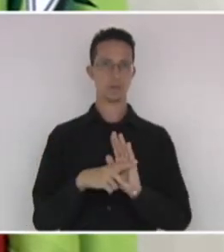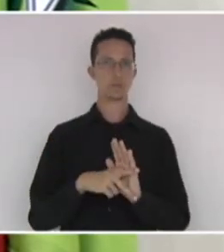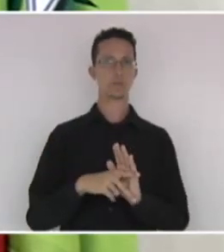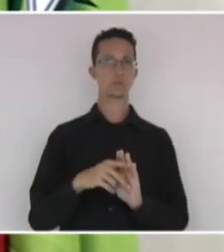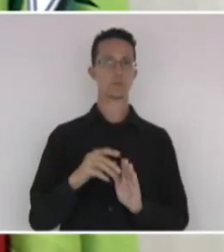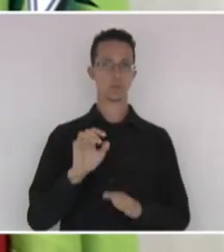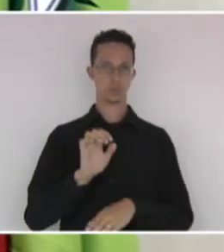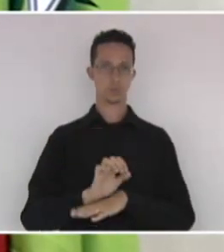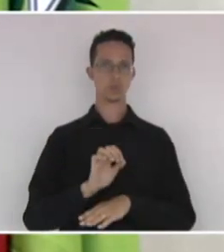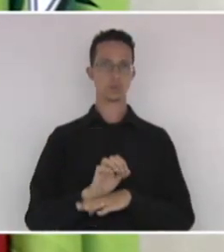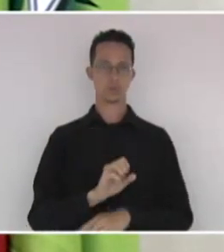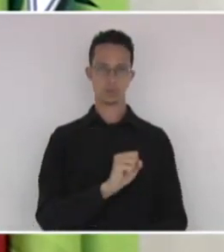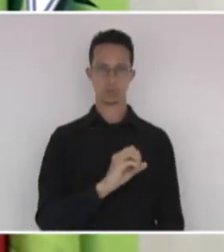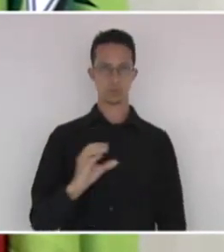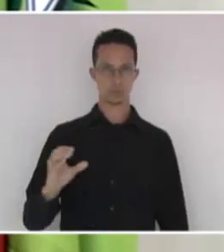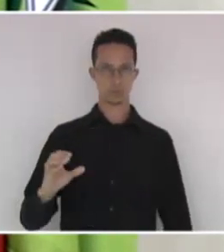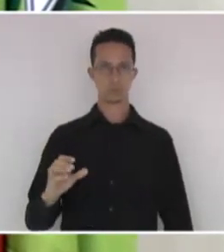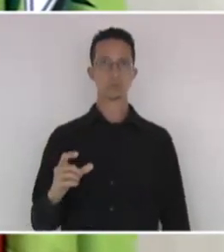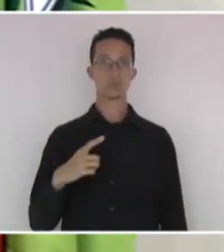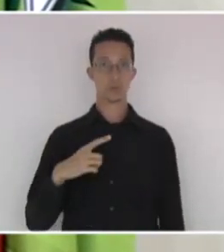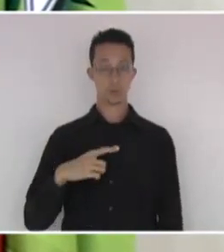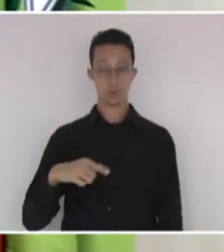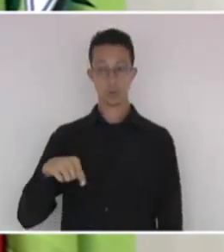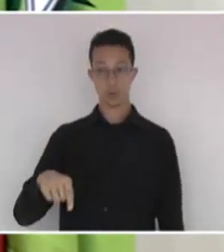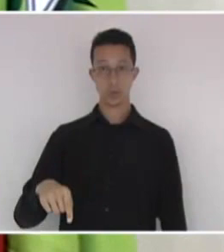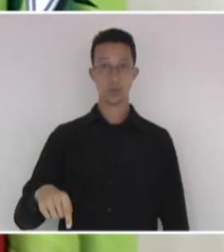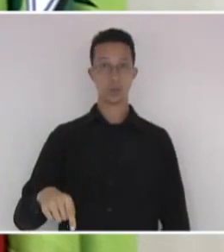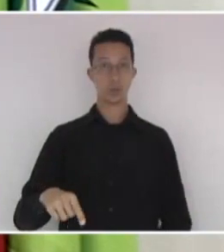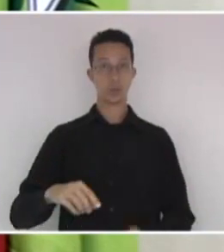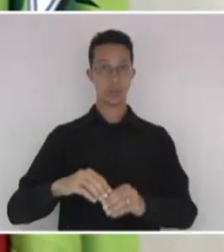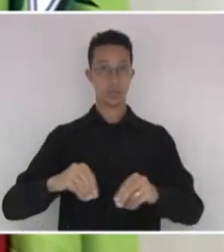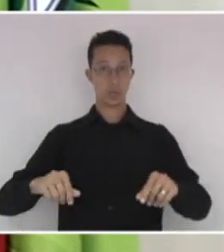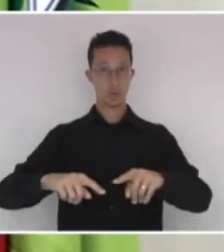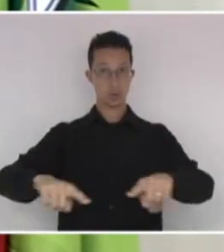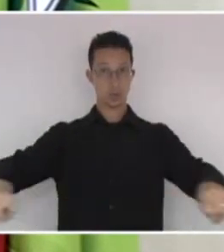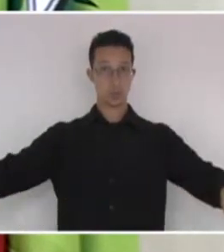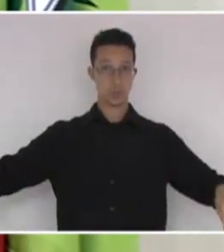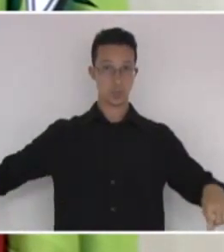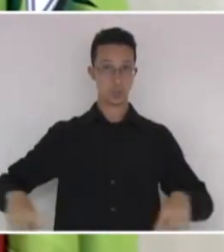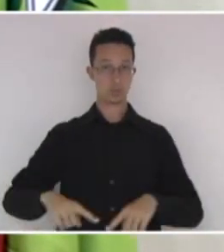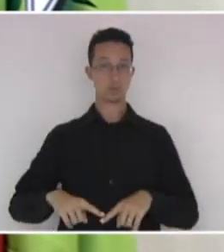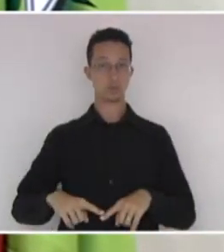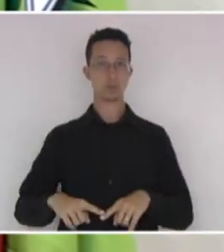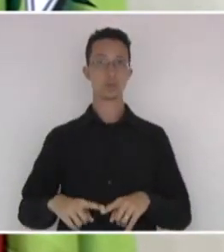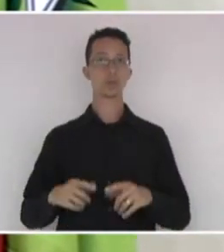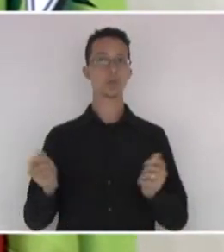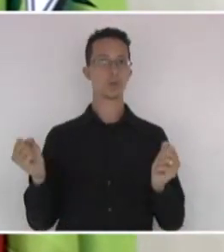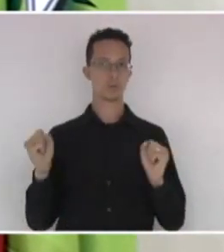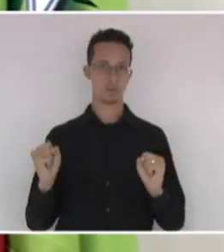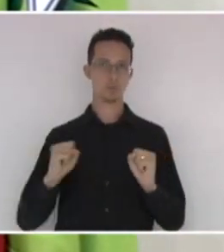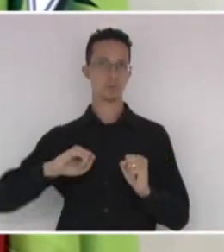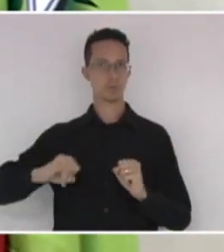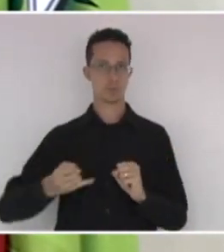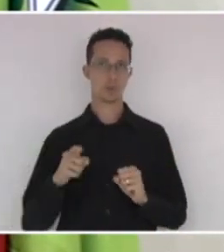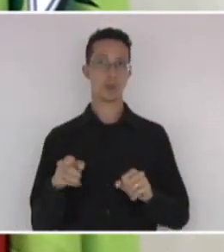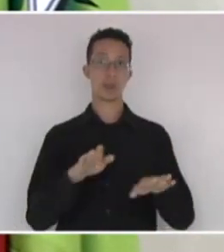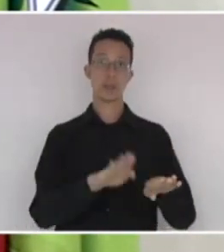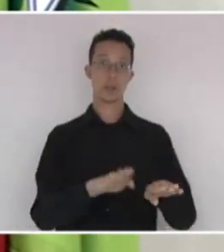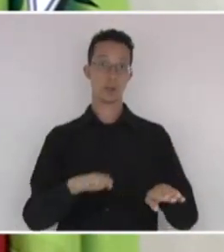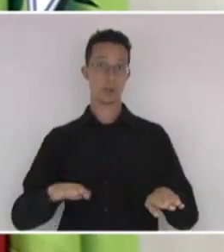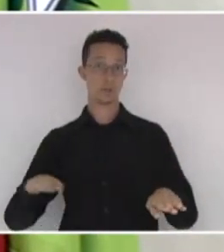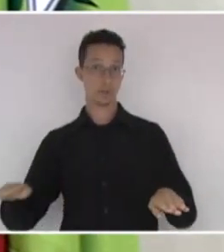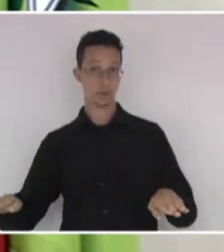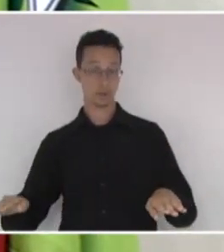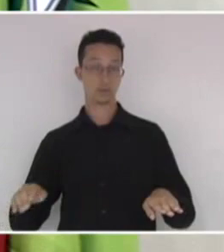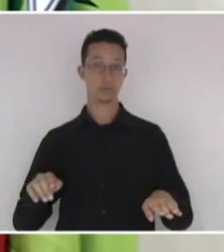um terreno que poderia servir de estacionamento, que é da Prefeitura, que facilmente seria cedido, e construiríamos ali